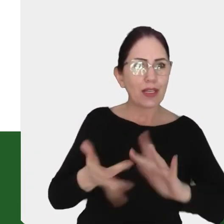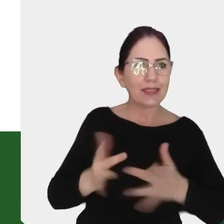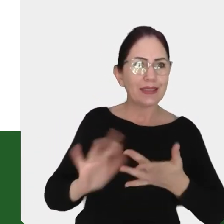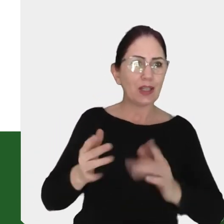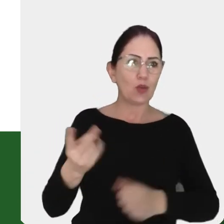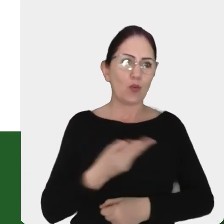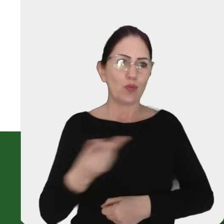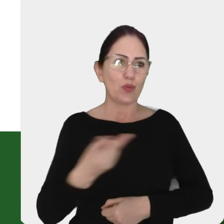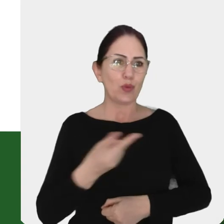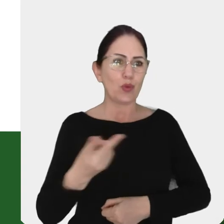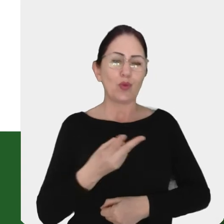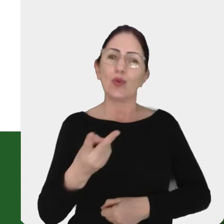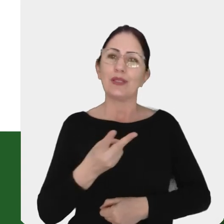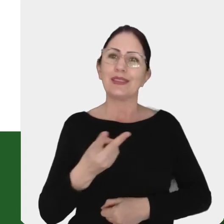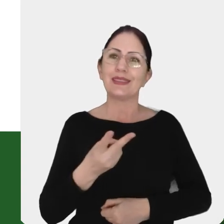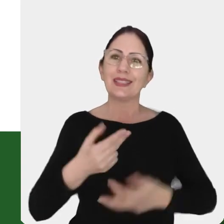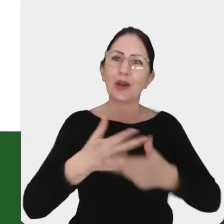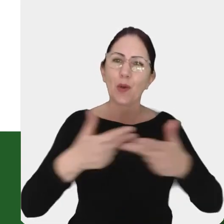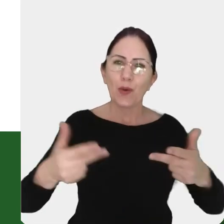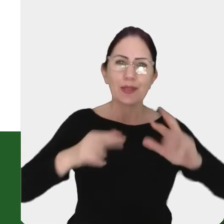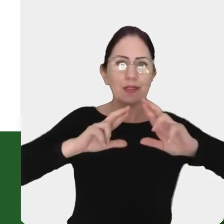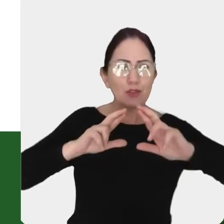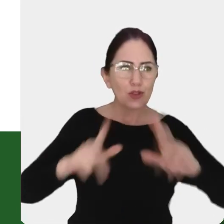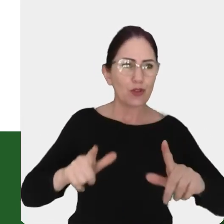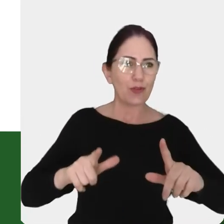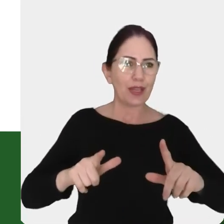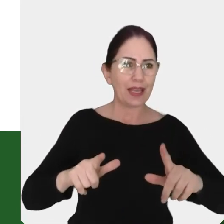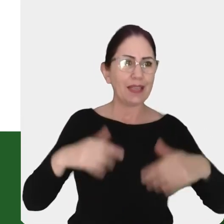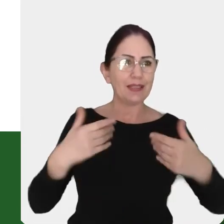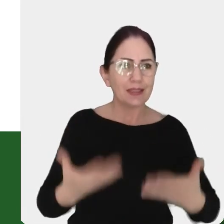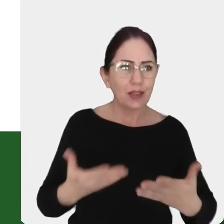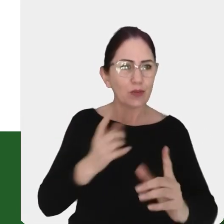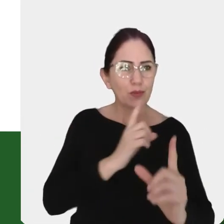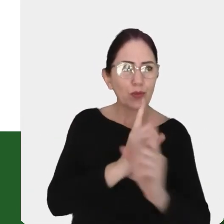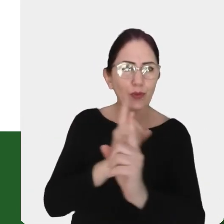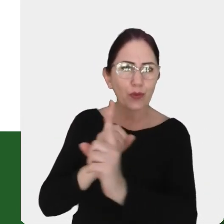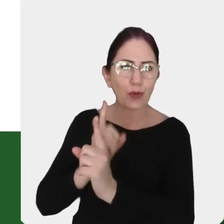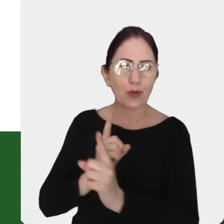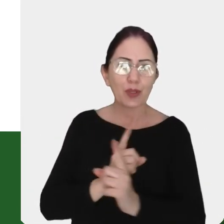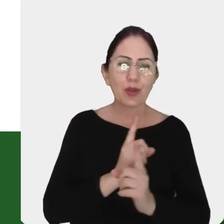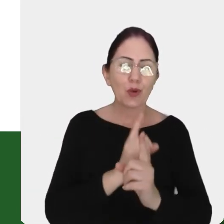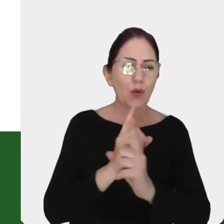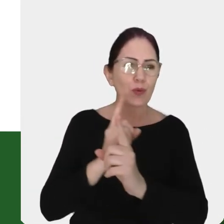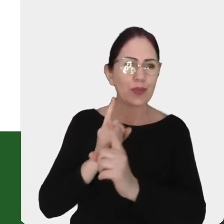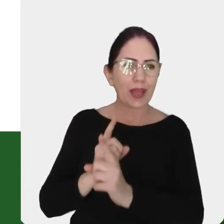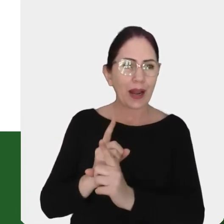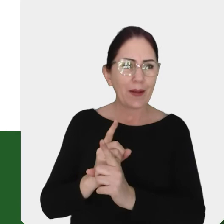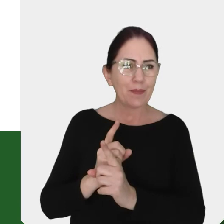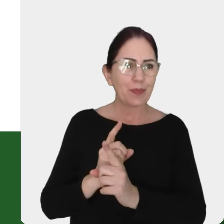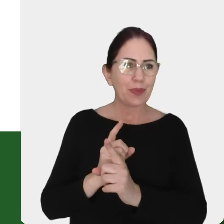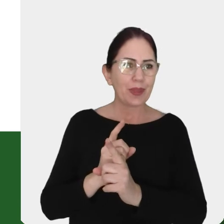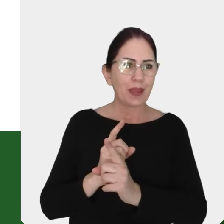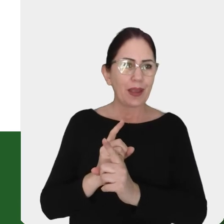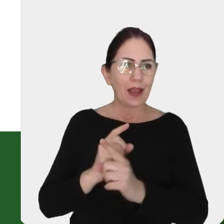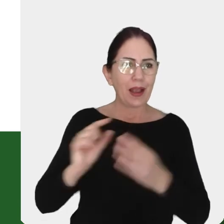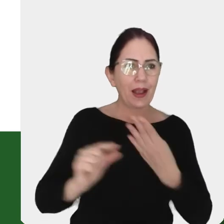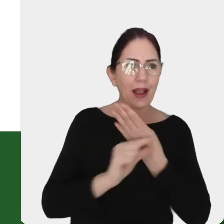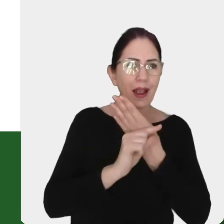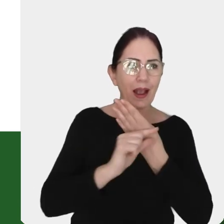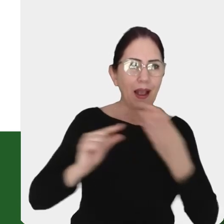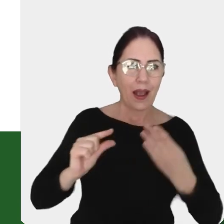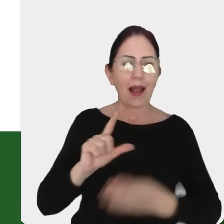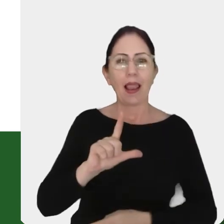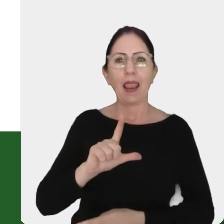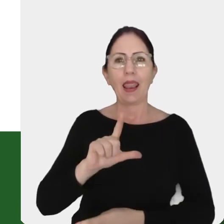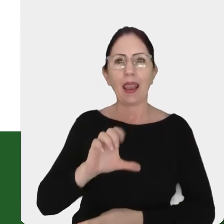duas espécies, duas ordens de realidades diferentes. Essas são nomenclaturas, então, que vocês vão encontrar